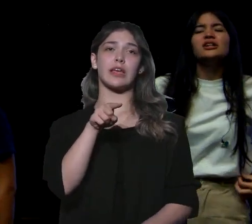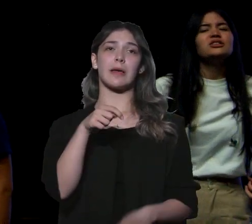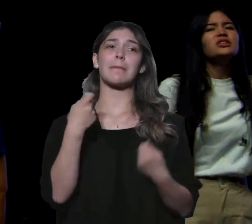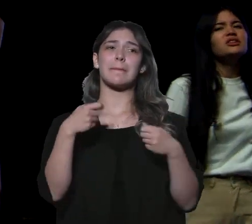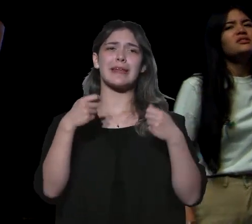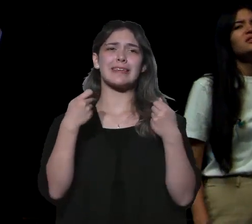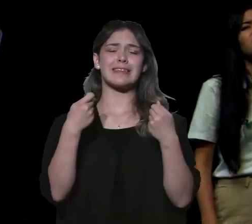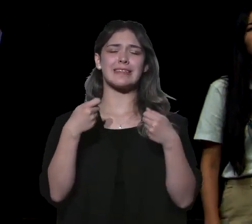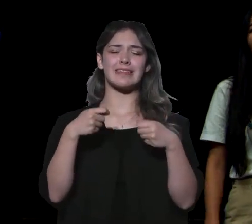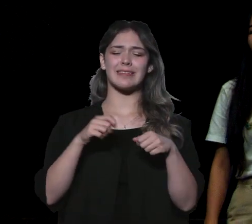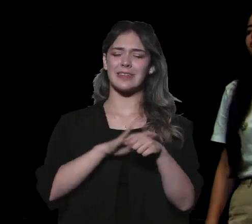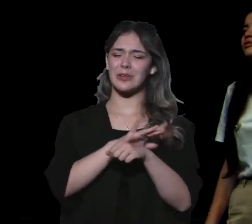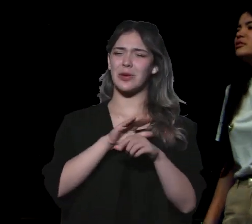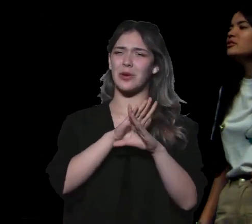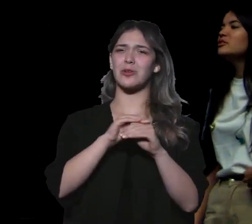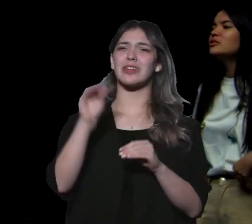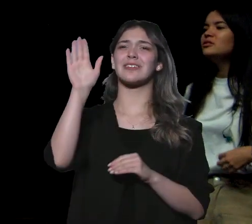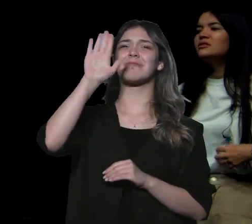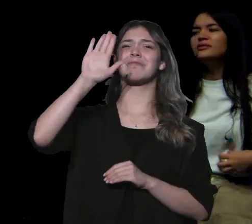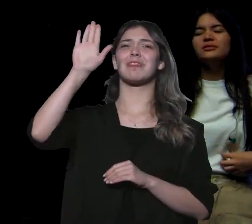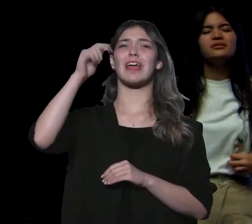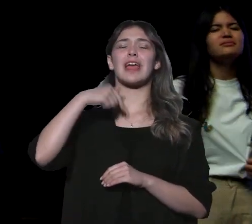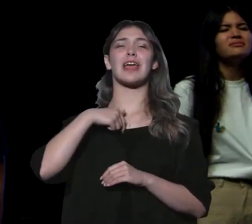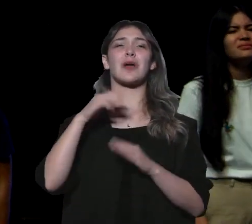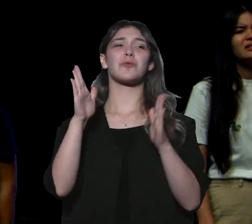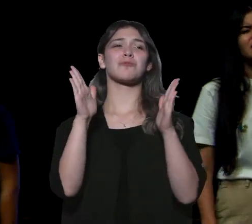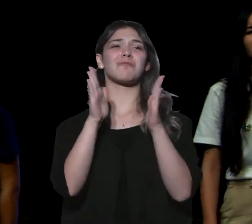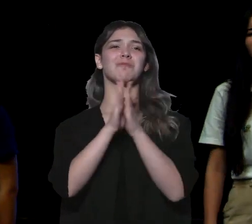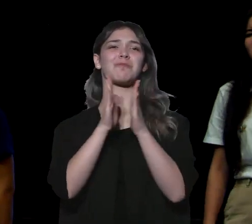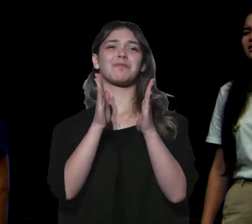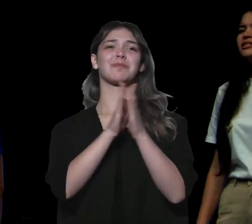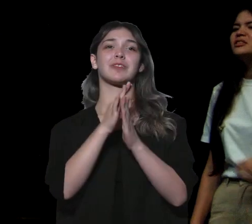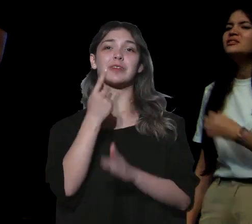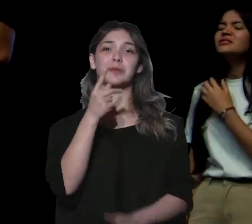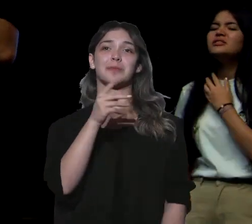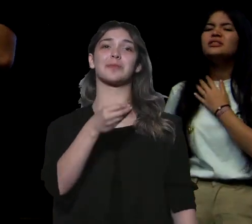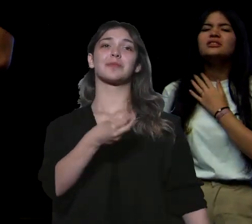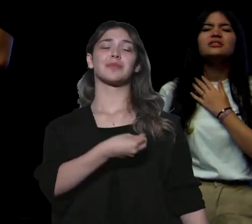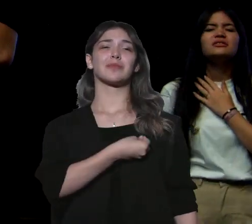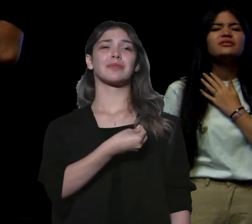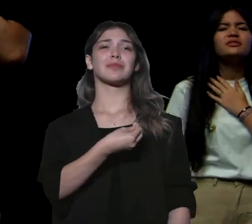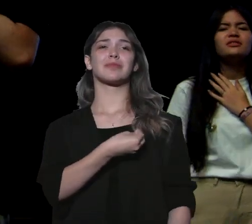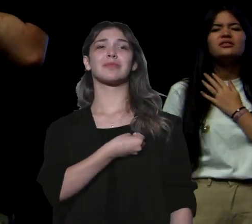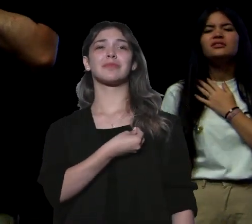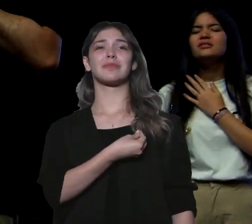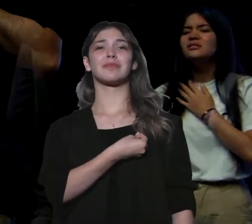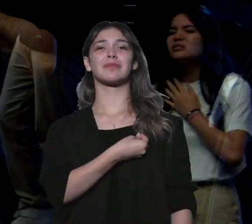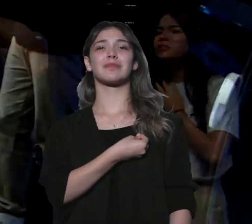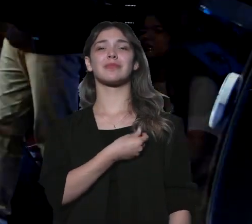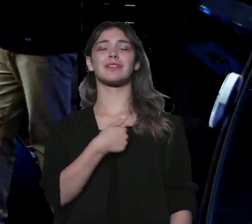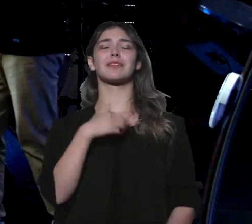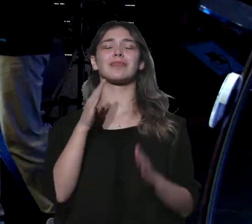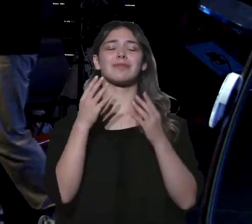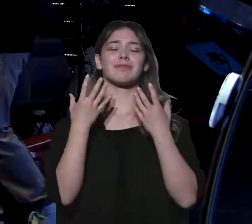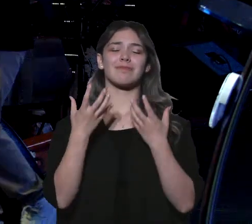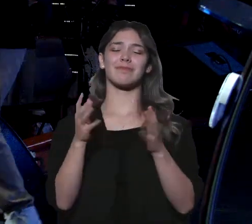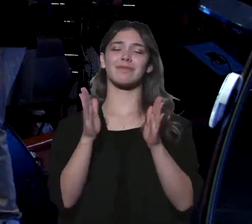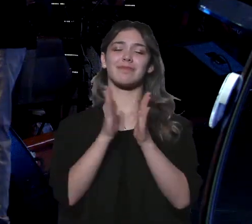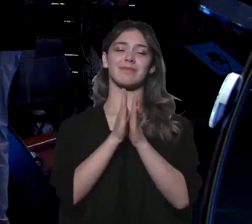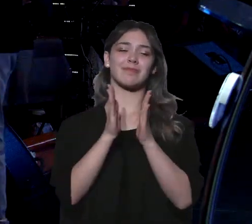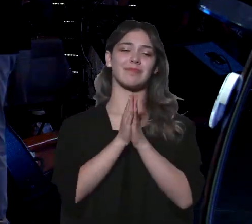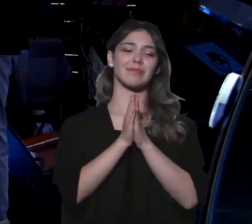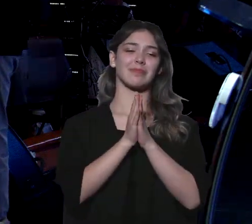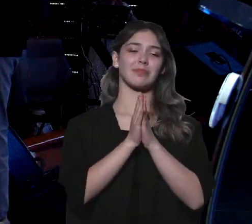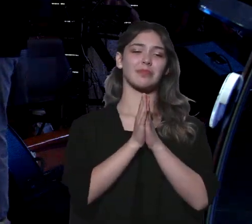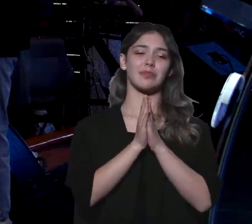precisava, ergue a sua mão bem alta. Eu quero orar pela sua vida. Eu quero orar pela sua vida. Se você precisa de